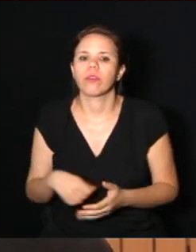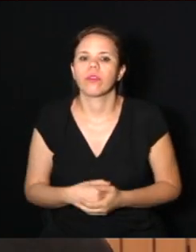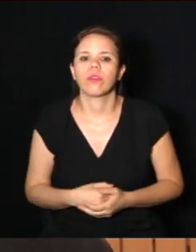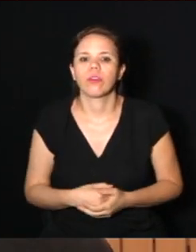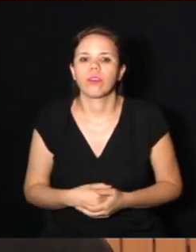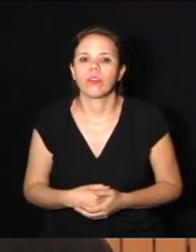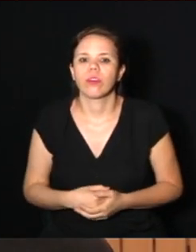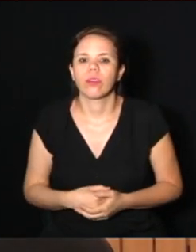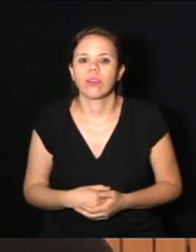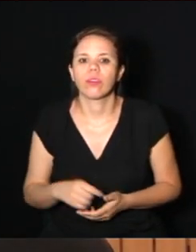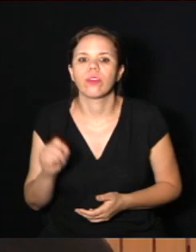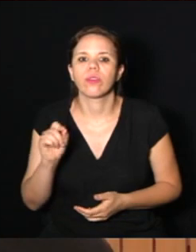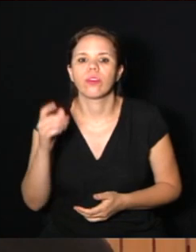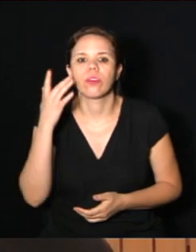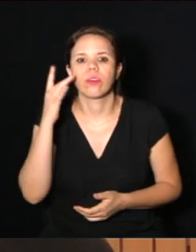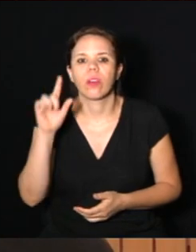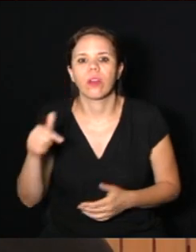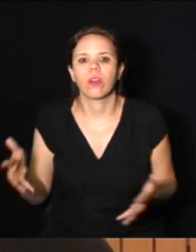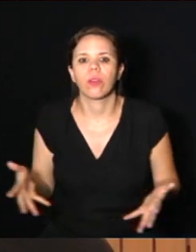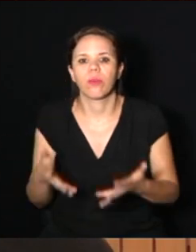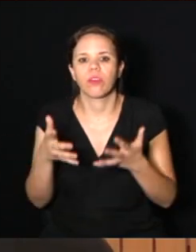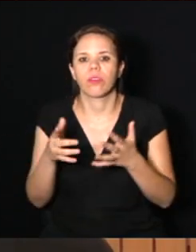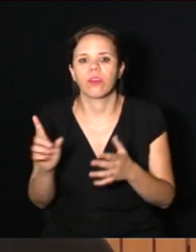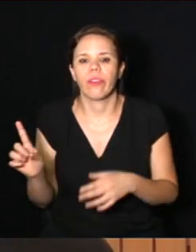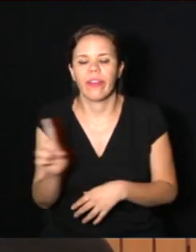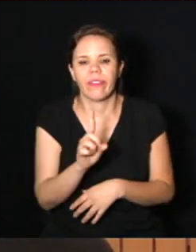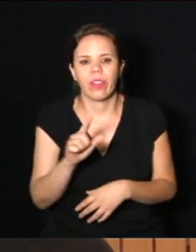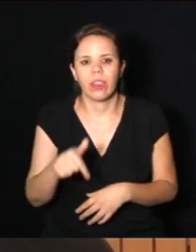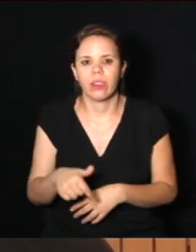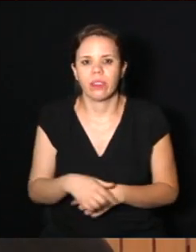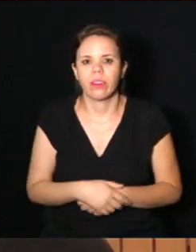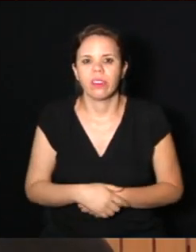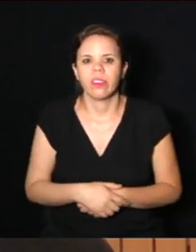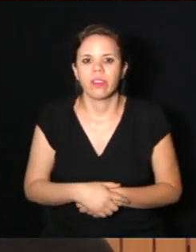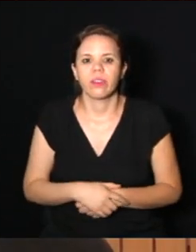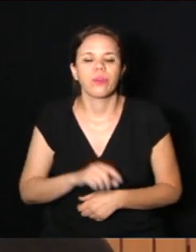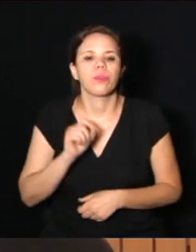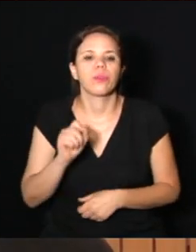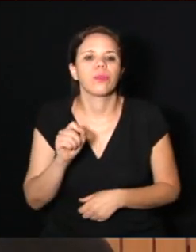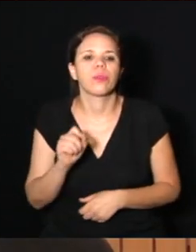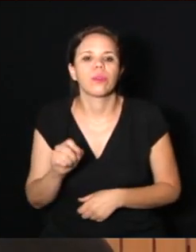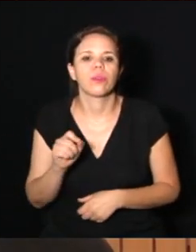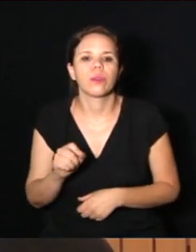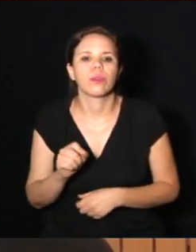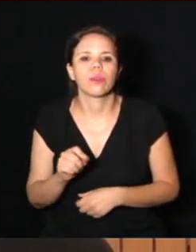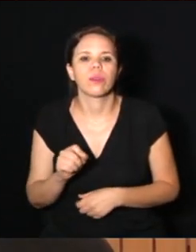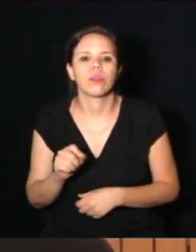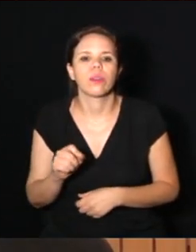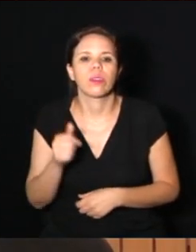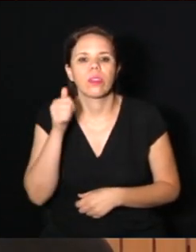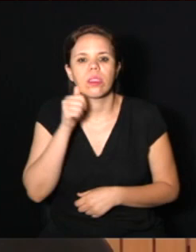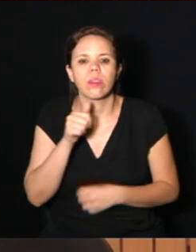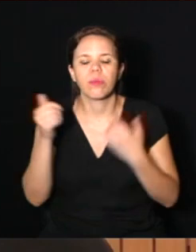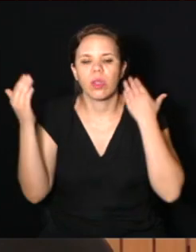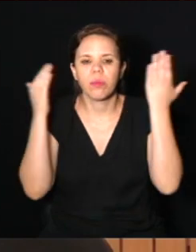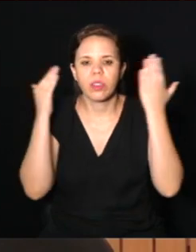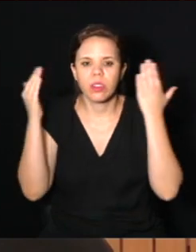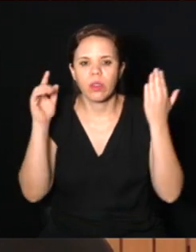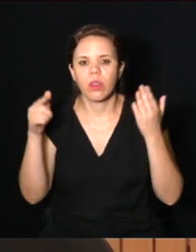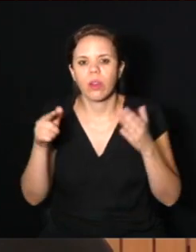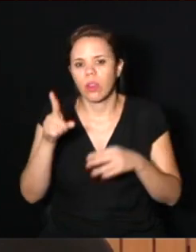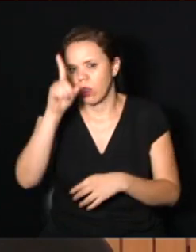que é o que nos motivou a vir até aqui, é que as psicólogas do hospital elas